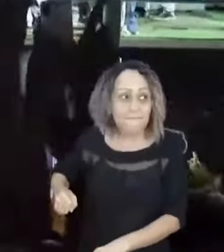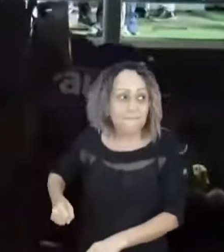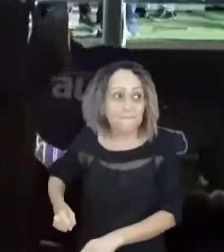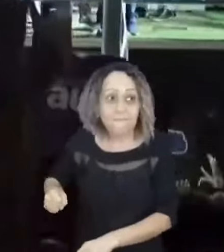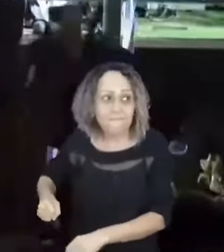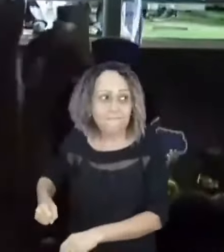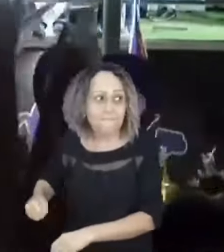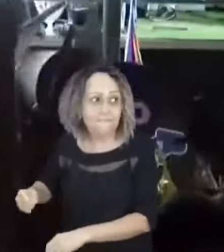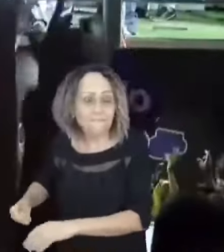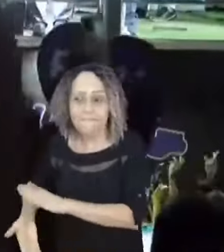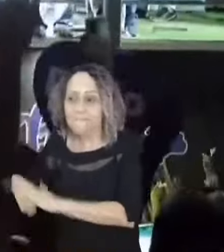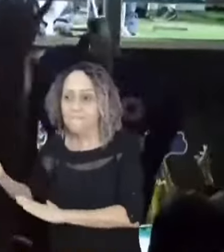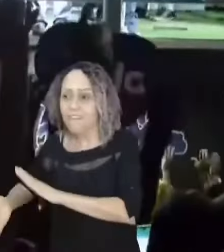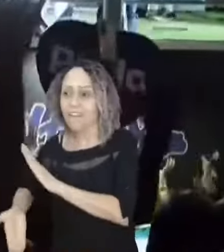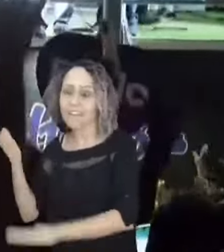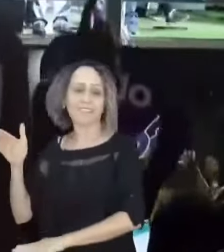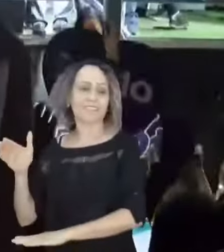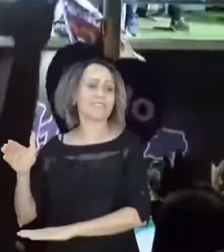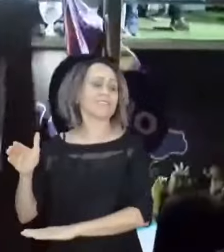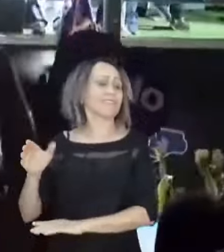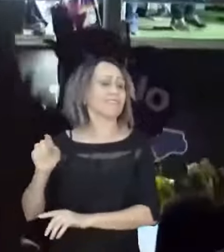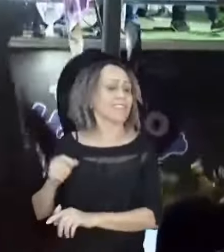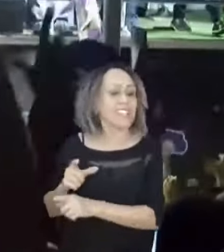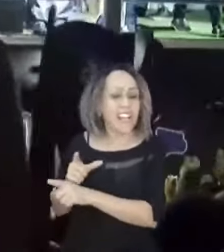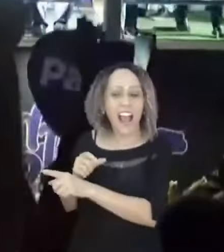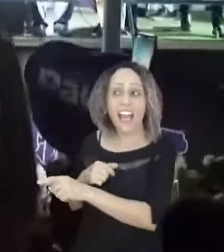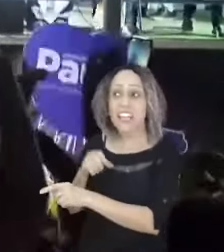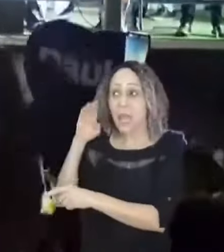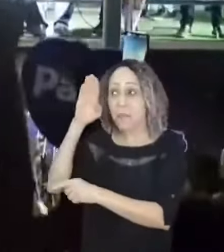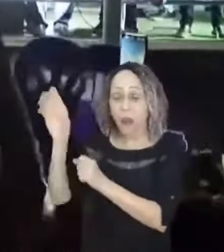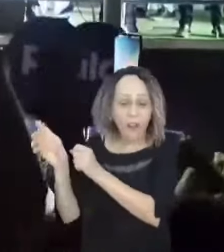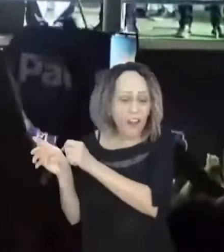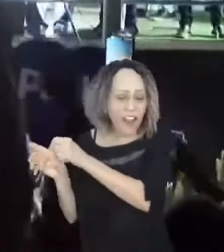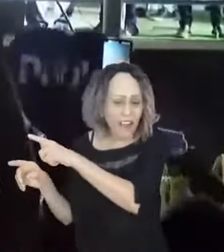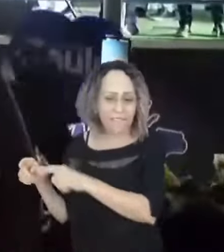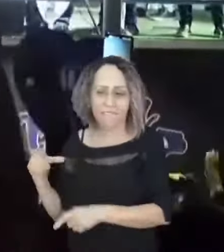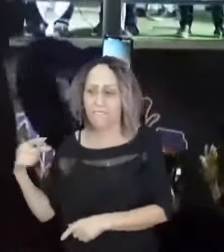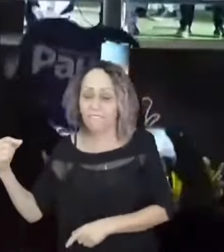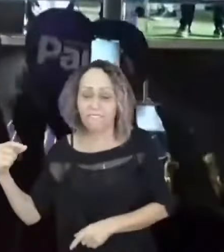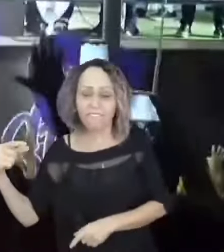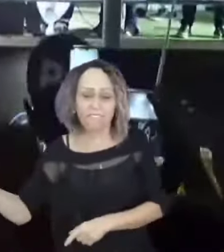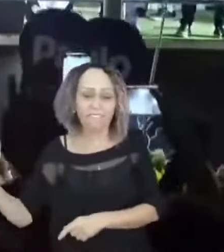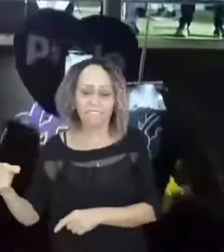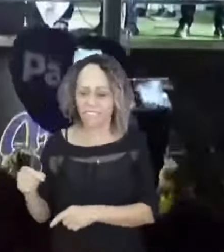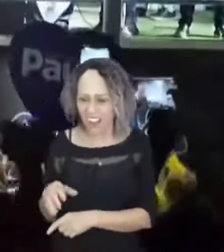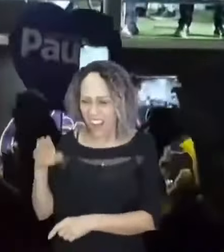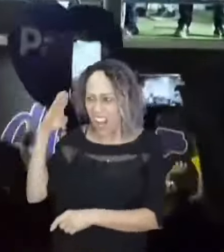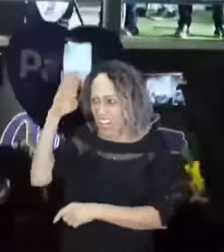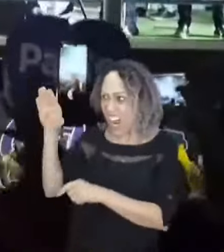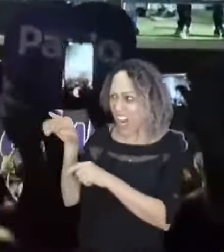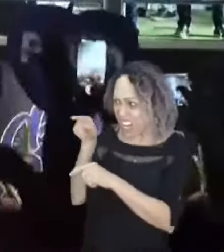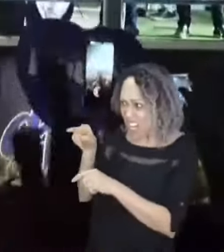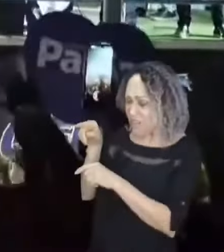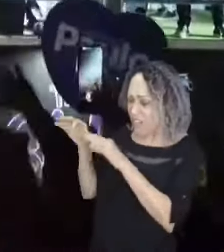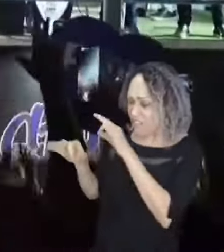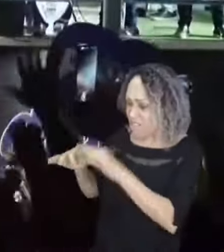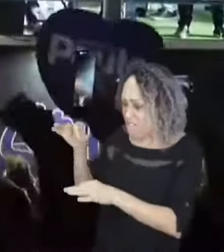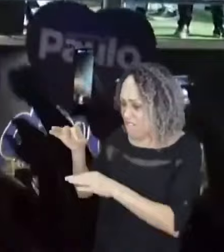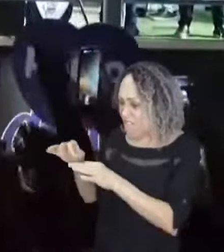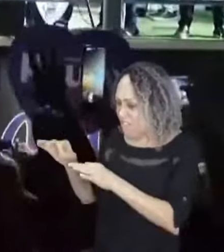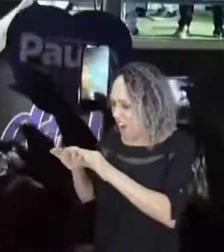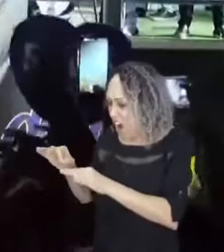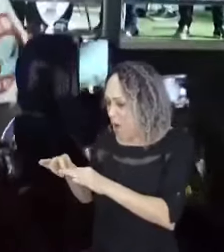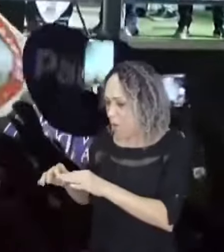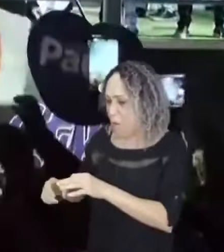Jair, tá na hora do Jair. É o quê? Jair embora. Arruma suas balas, tá no pé e